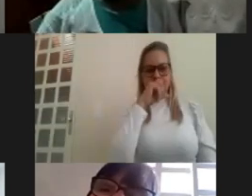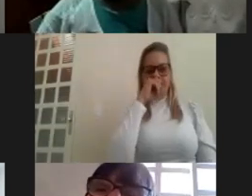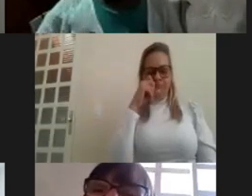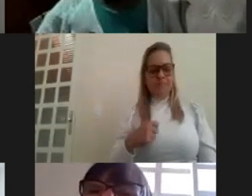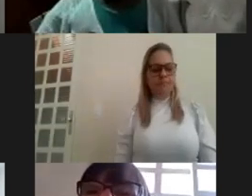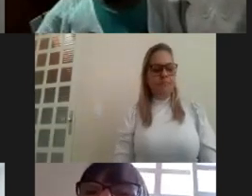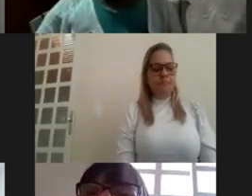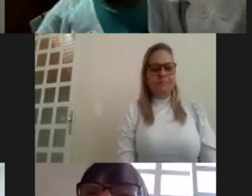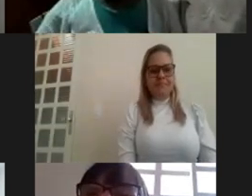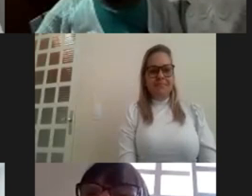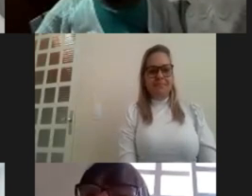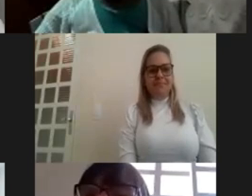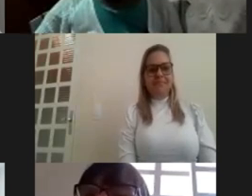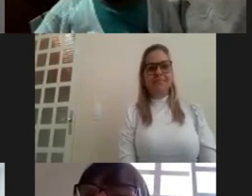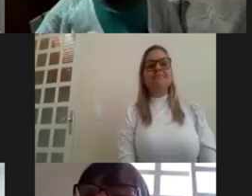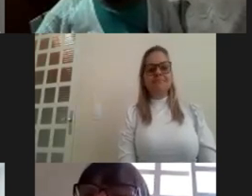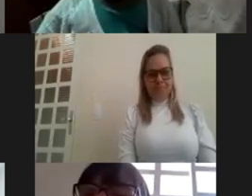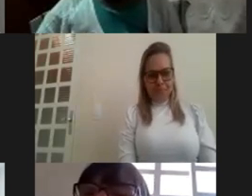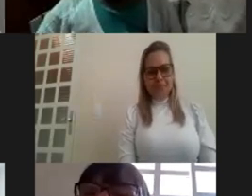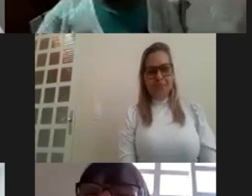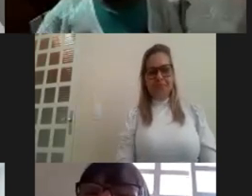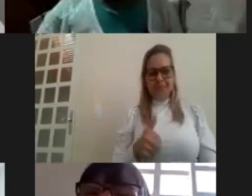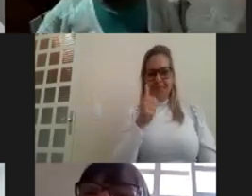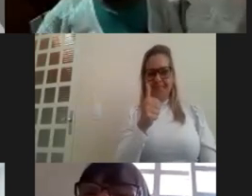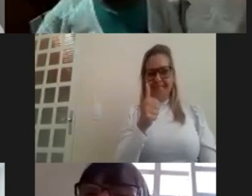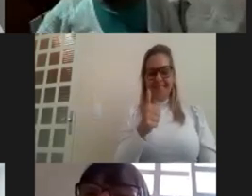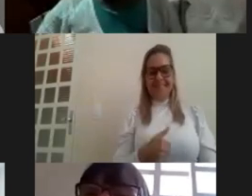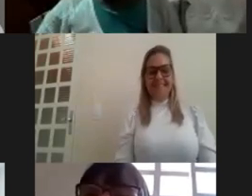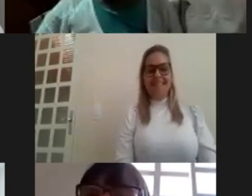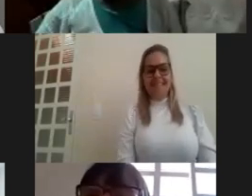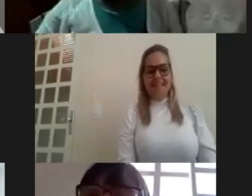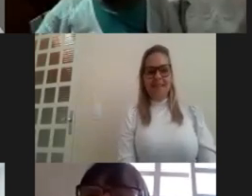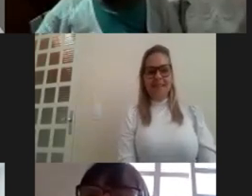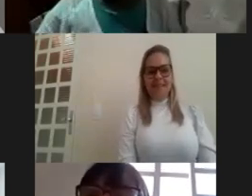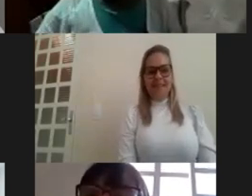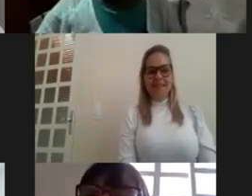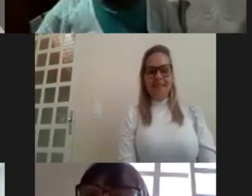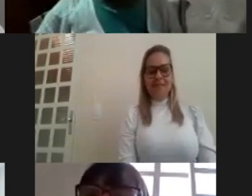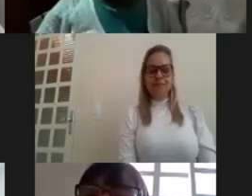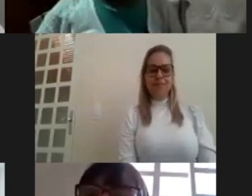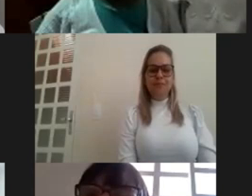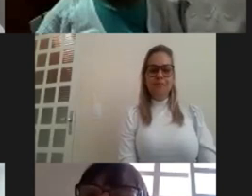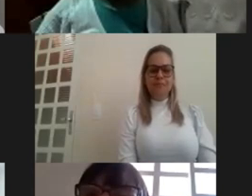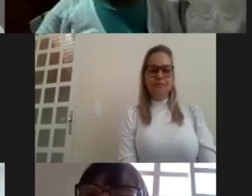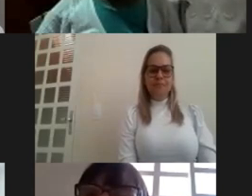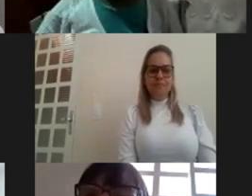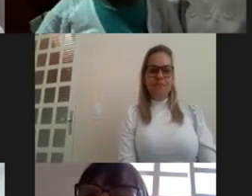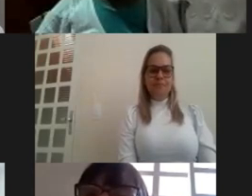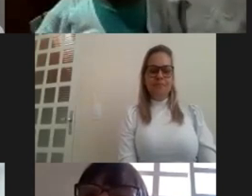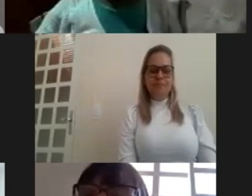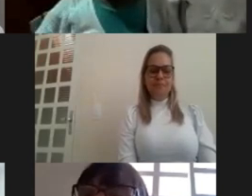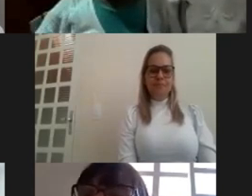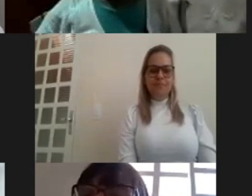Legal, achei aqui o contato da Alessandra, ela está no outro celular, né? E olha, a